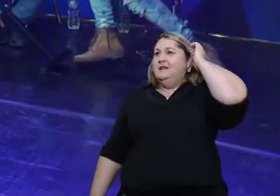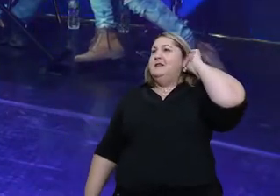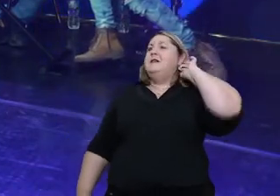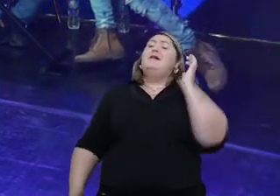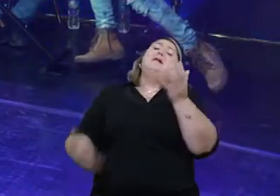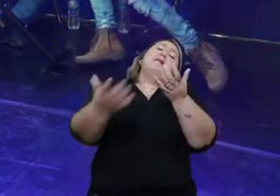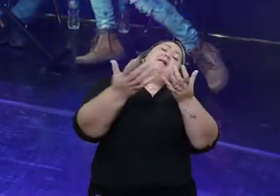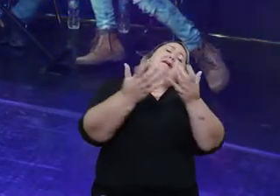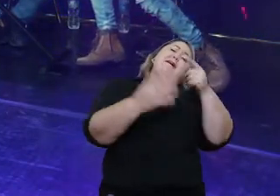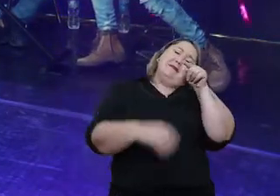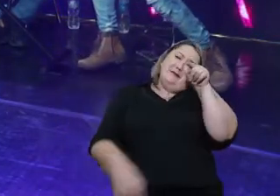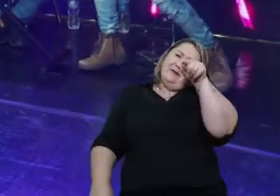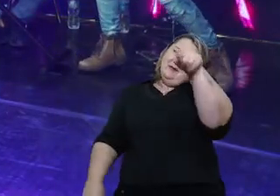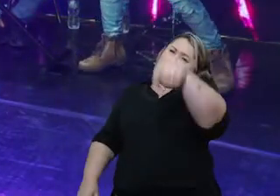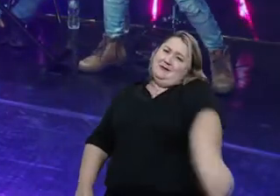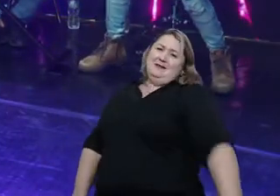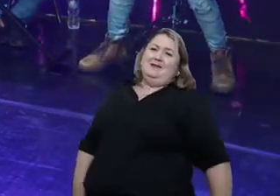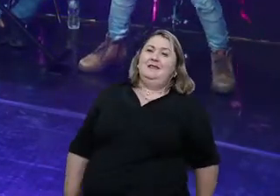queria.